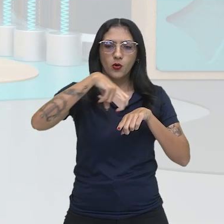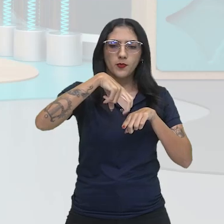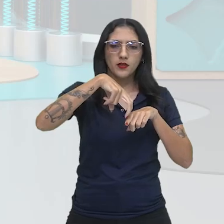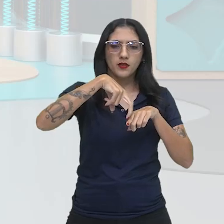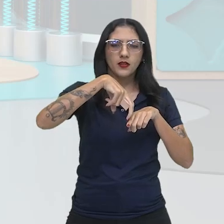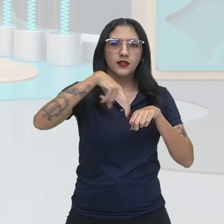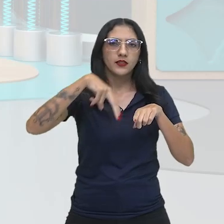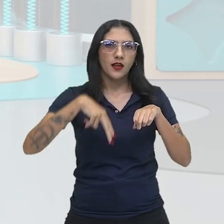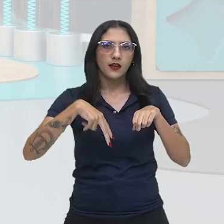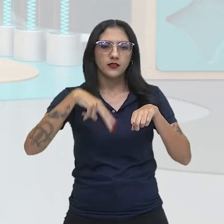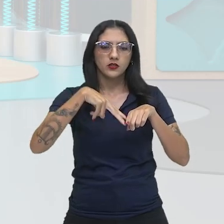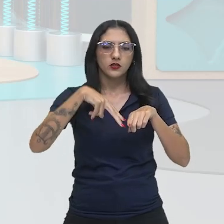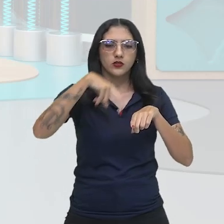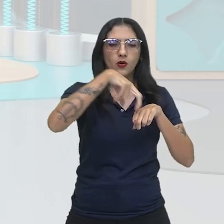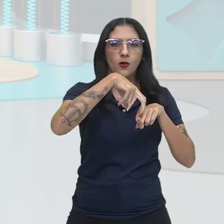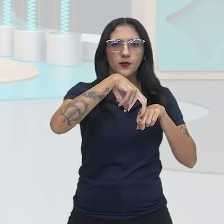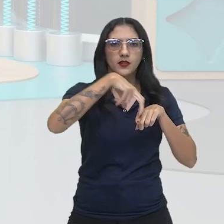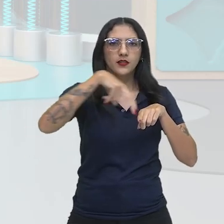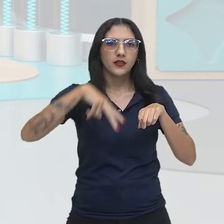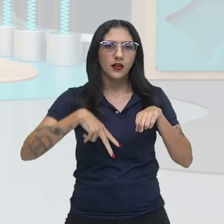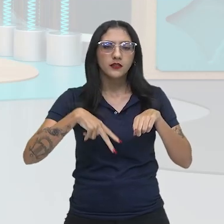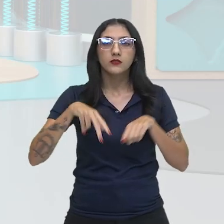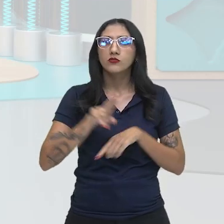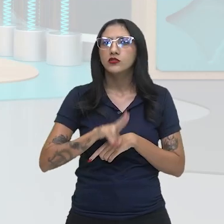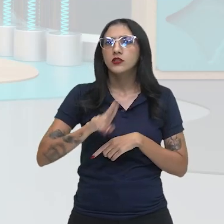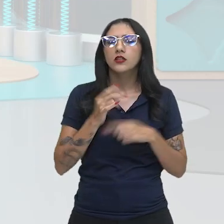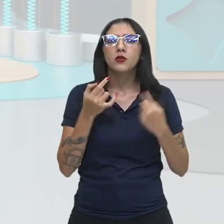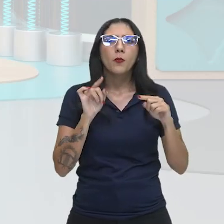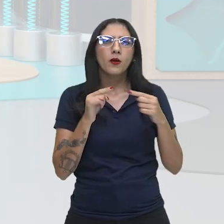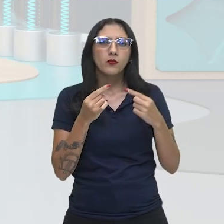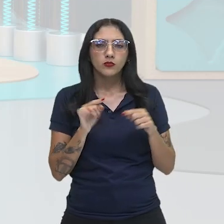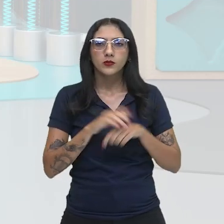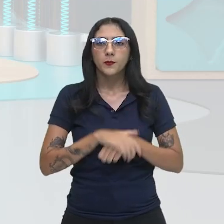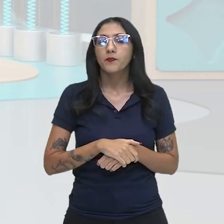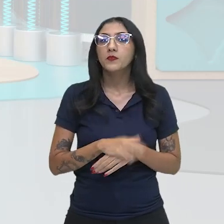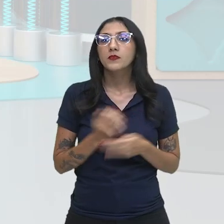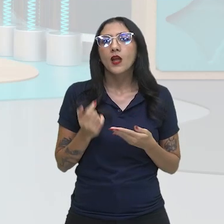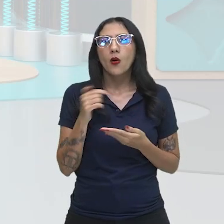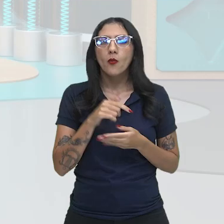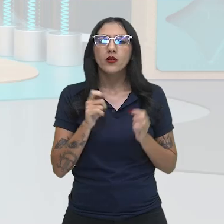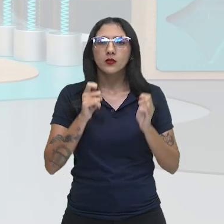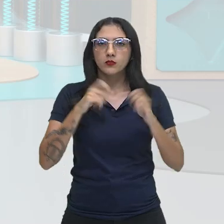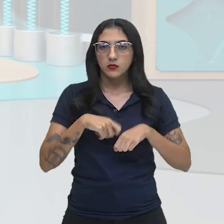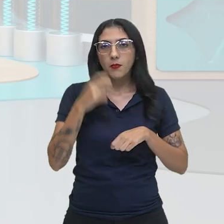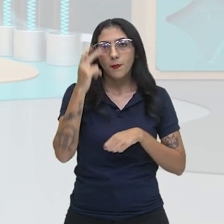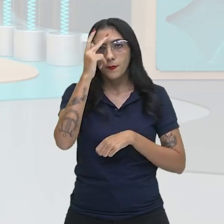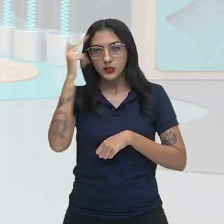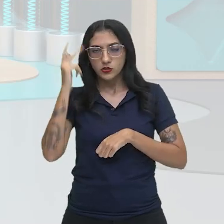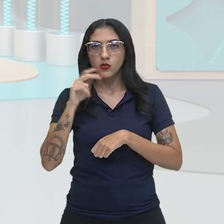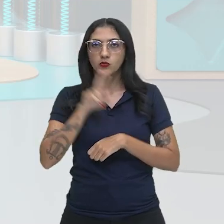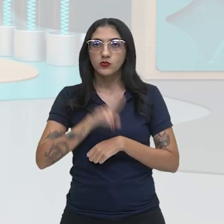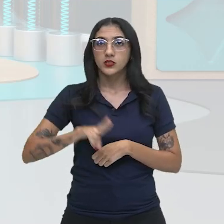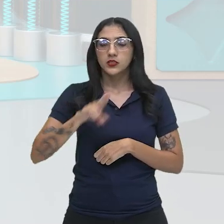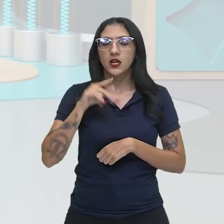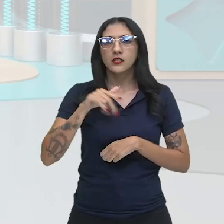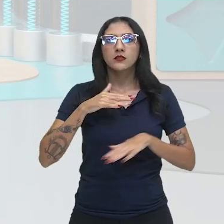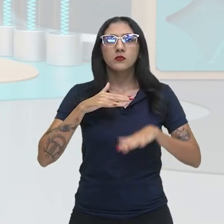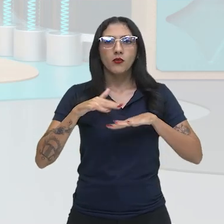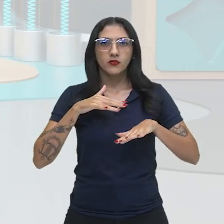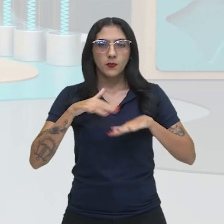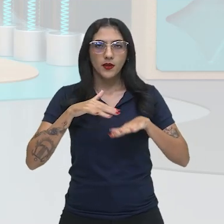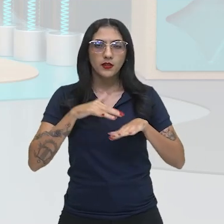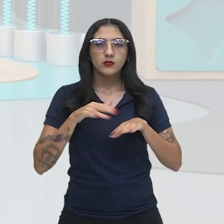movimentos diferenciados acompanhados por uma música. Então, eles permitem, né, que os alunos façam movimentos